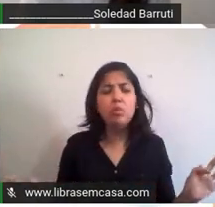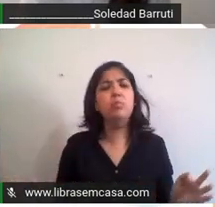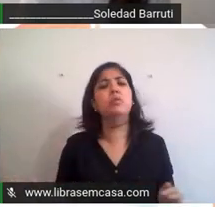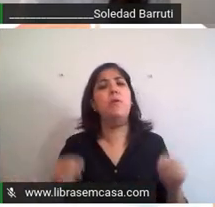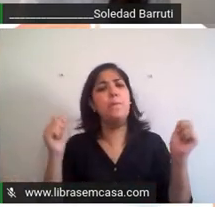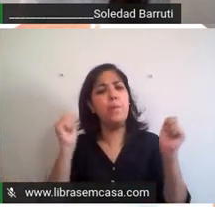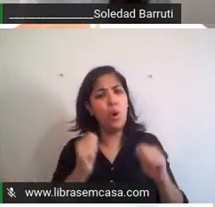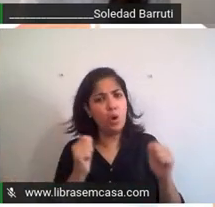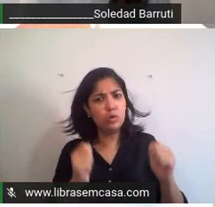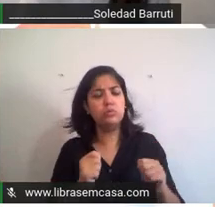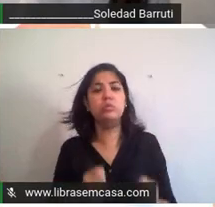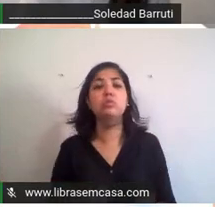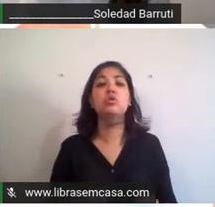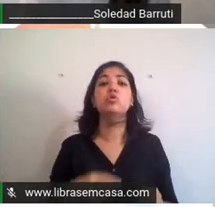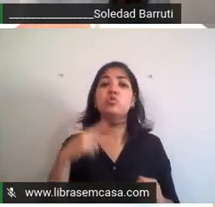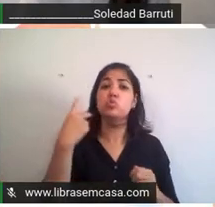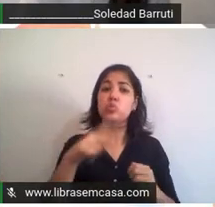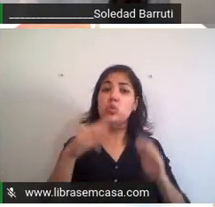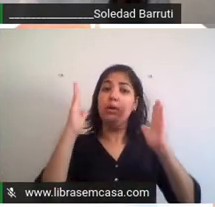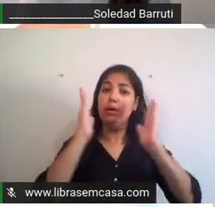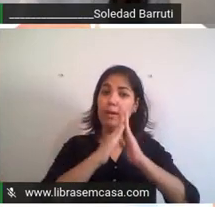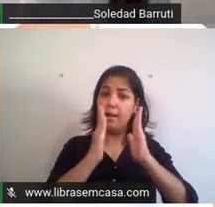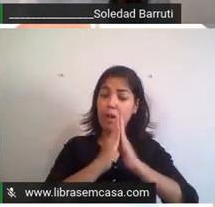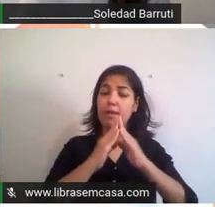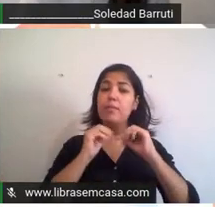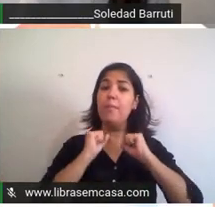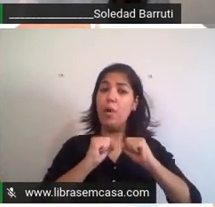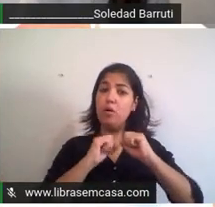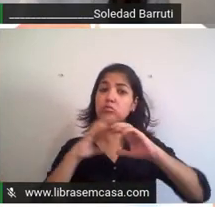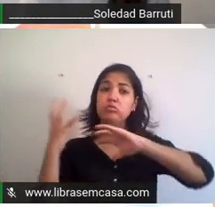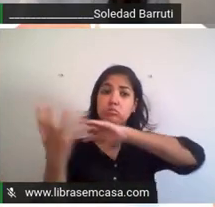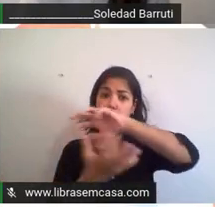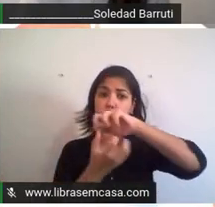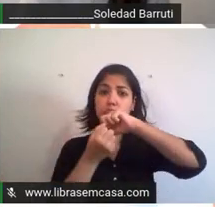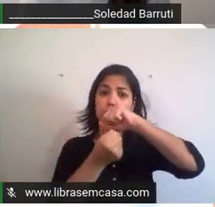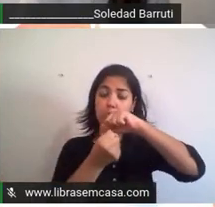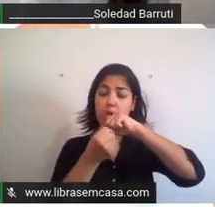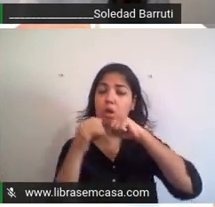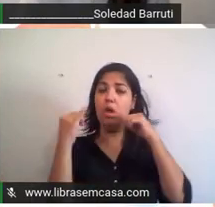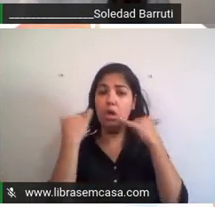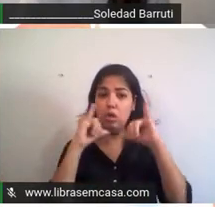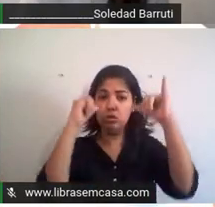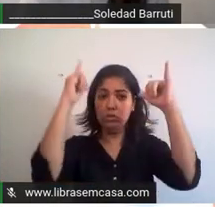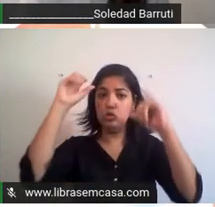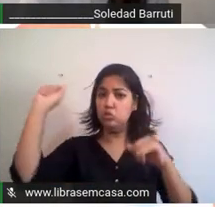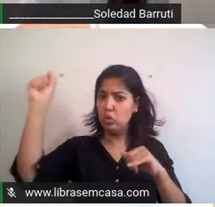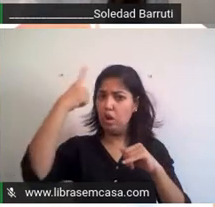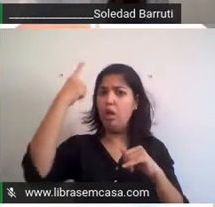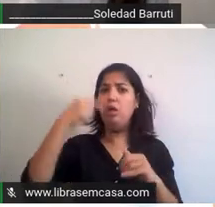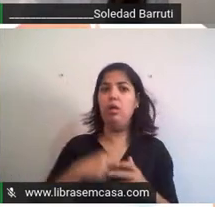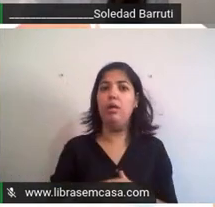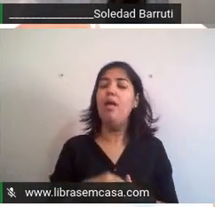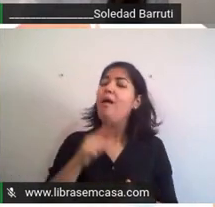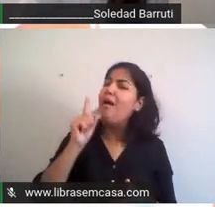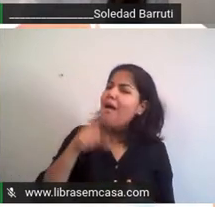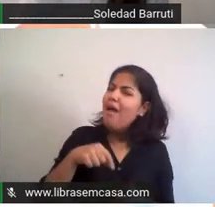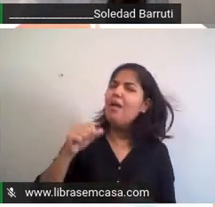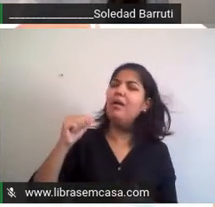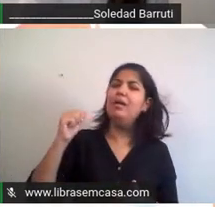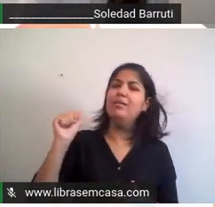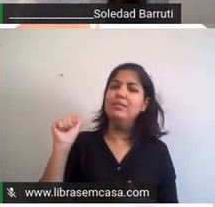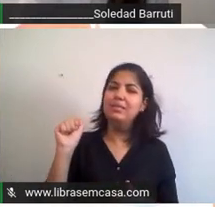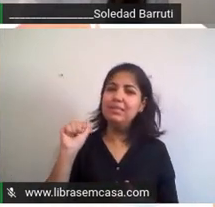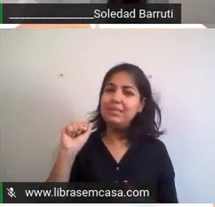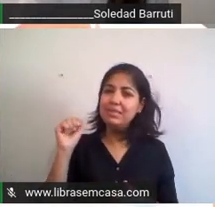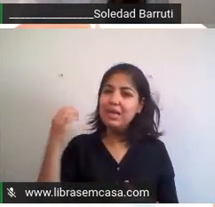casa, digamos assim, sustentável energeticamente com energia solar. Isso hoje nem é um pouco caro, mas